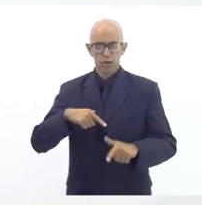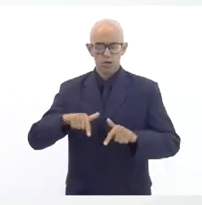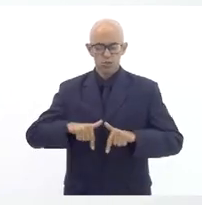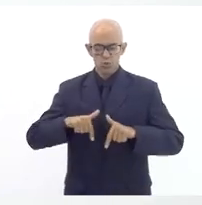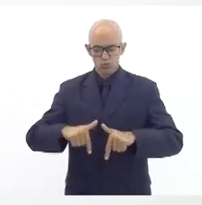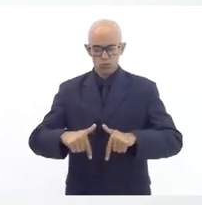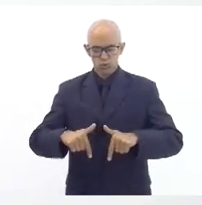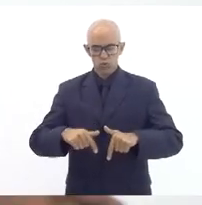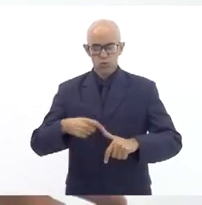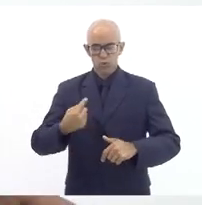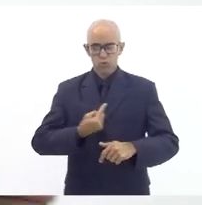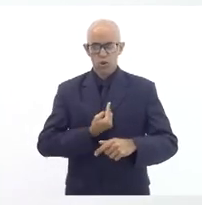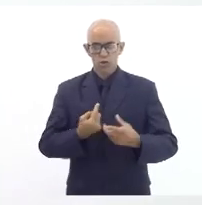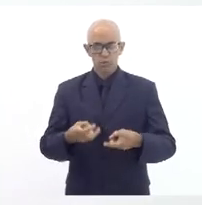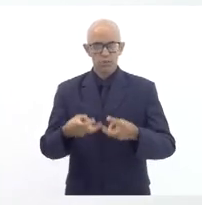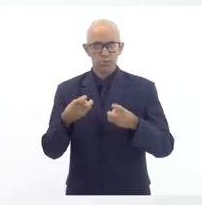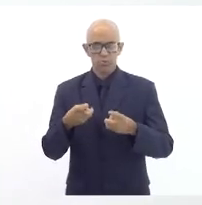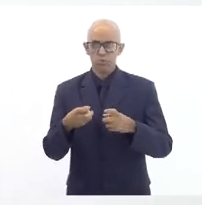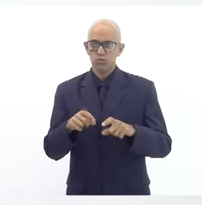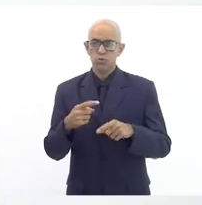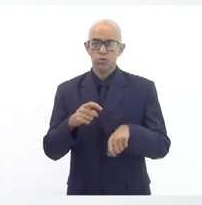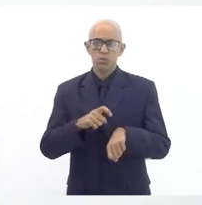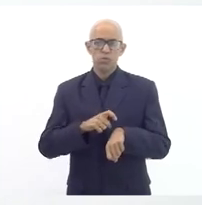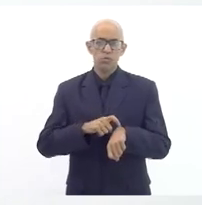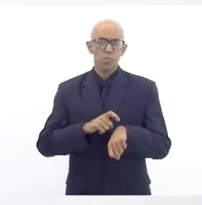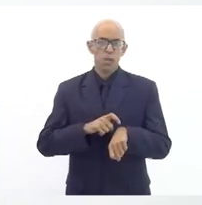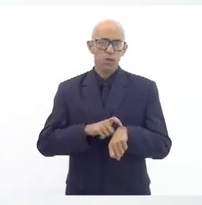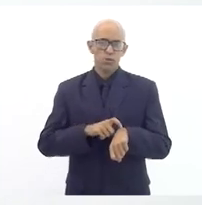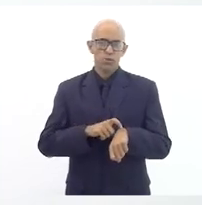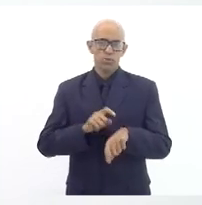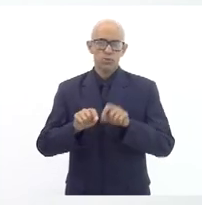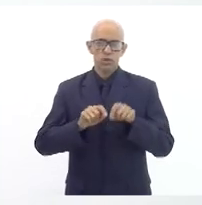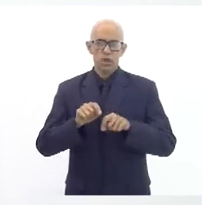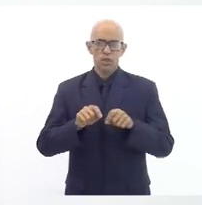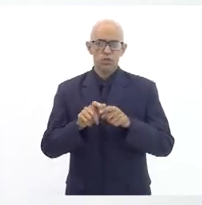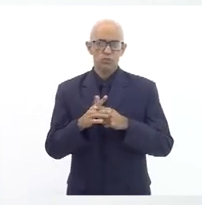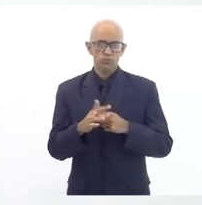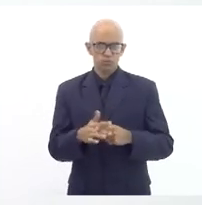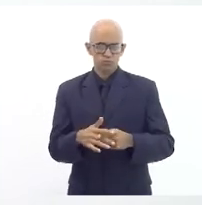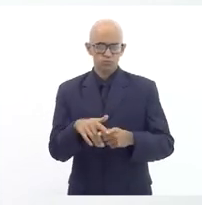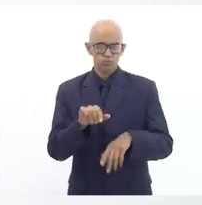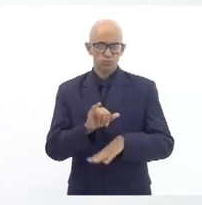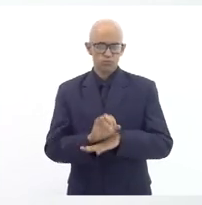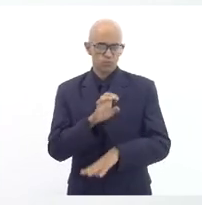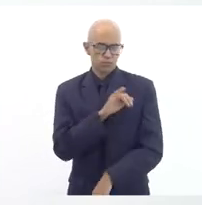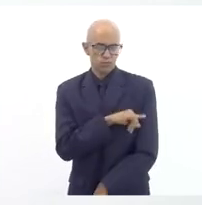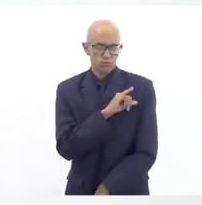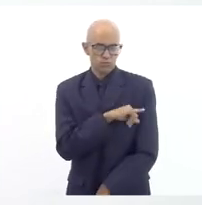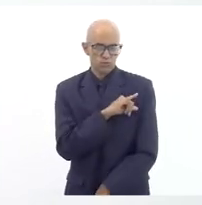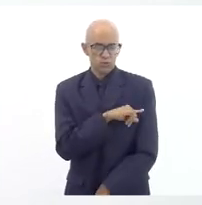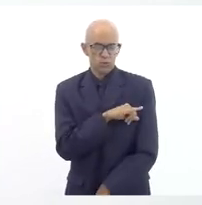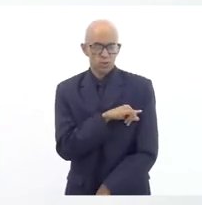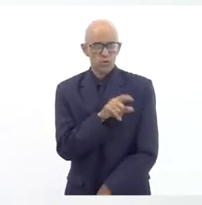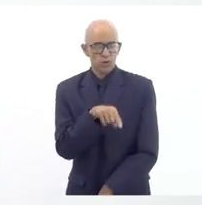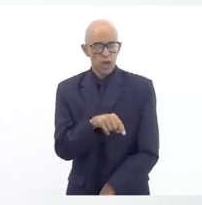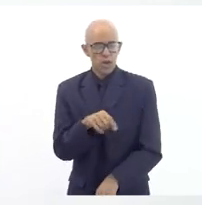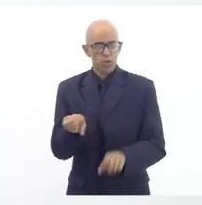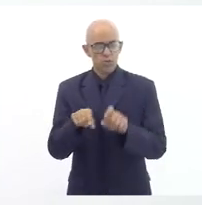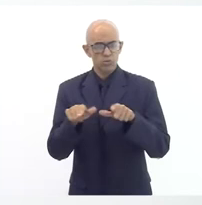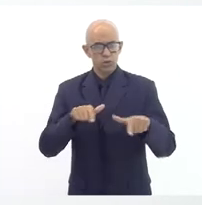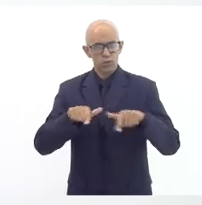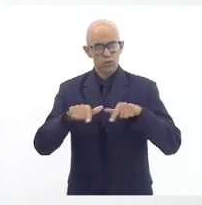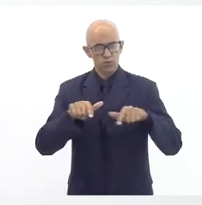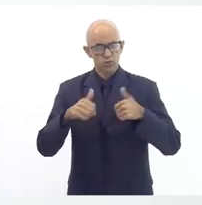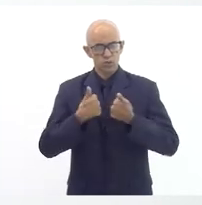gente percebe que, no momento de retificação do Rio de Janeiro, um serviço essencial, que é o serviço de transporte, ainda mais quando a gente está falando de duas